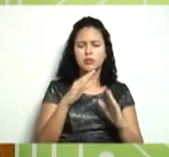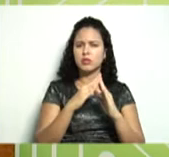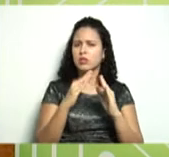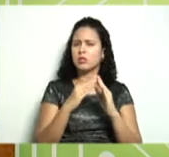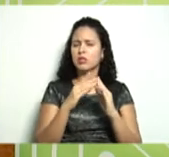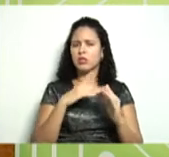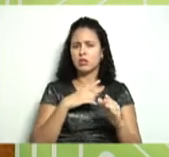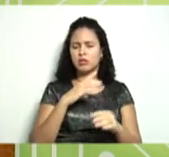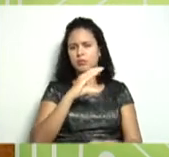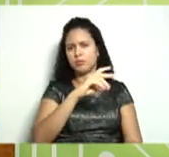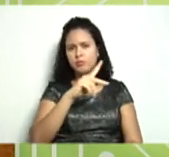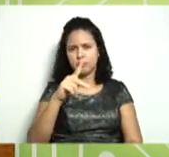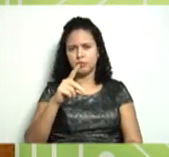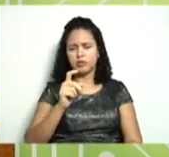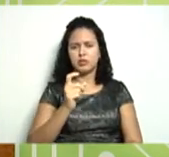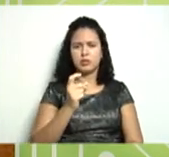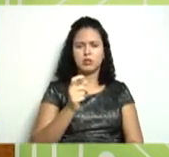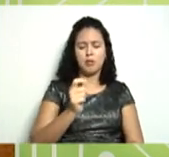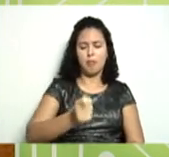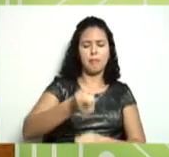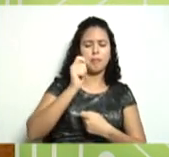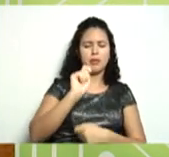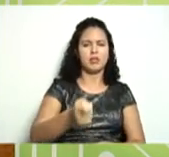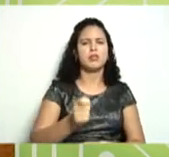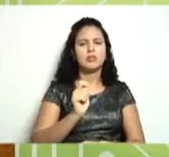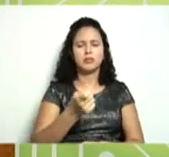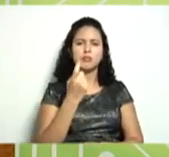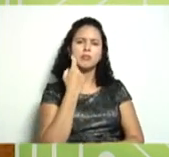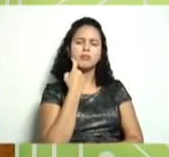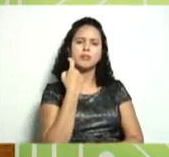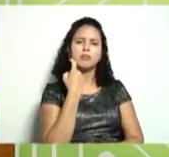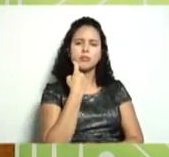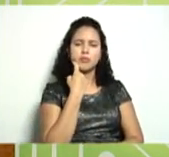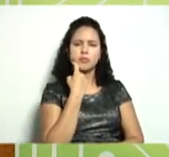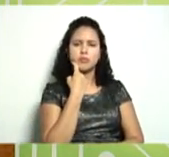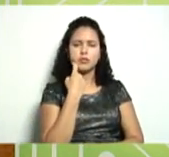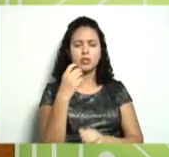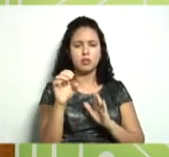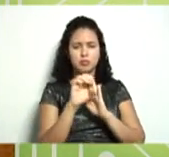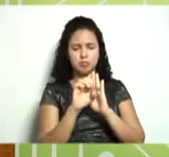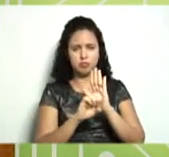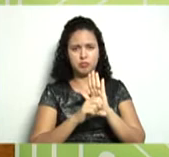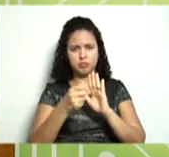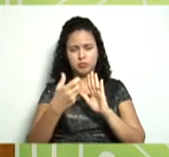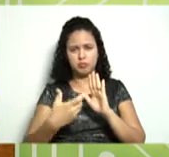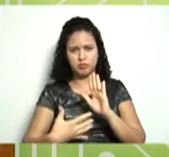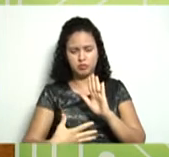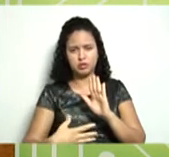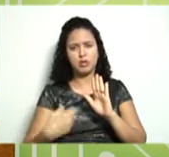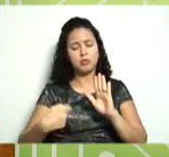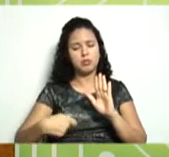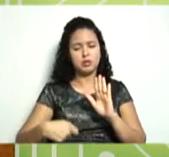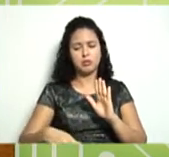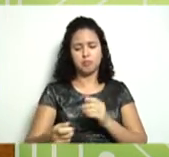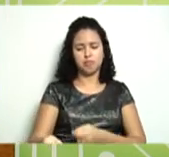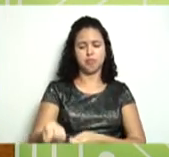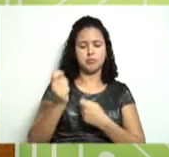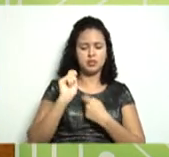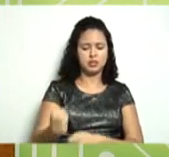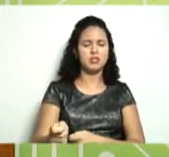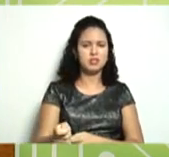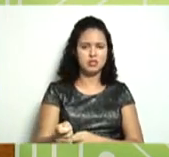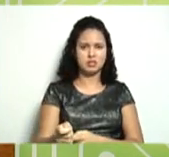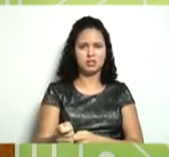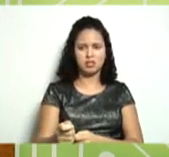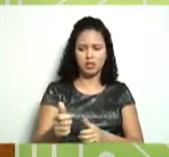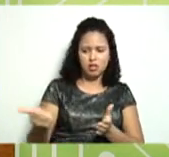tem uma cooperativa de pesca. O estatuto diz o seguinte: para fazer parte da cooperativa de pesca é necessário ser pescador. Então